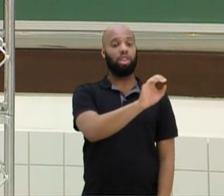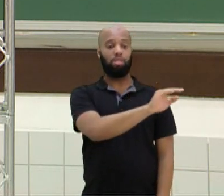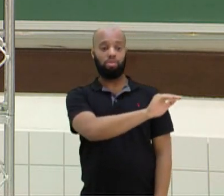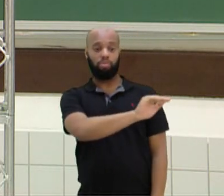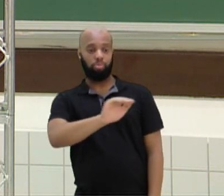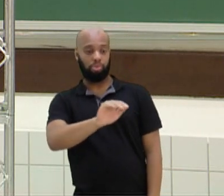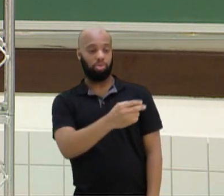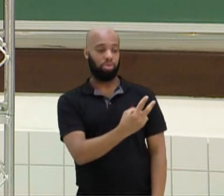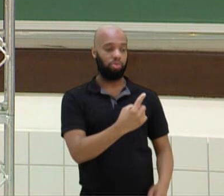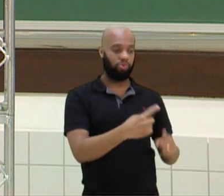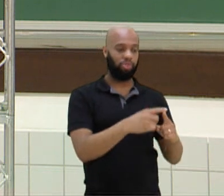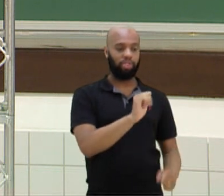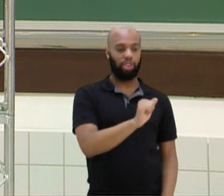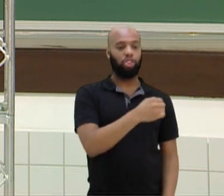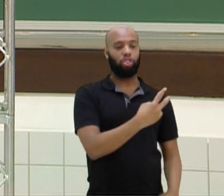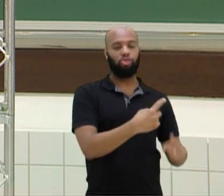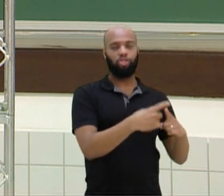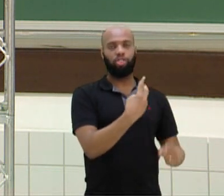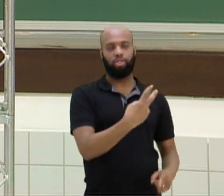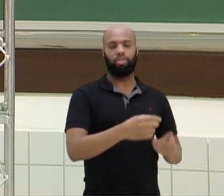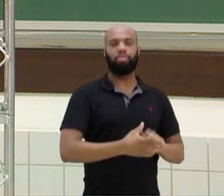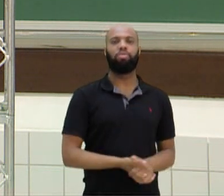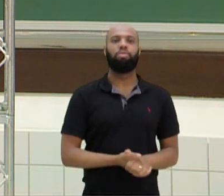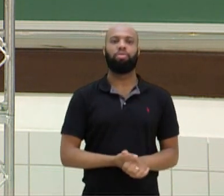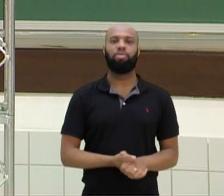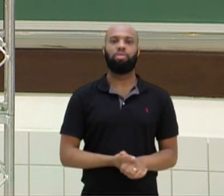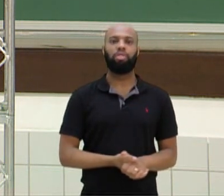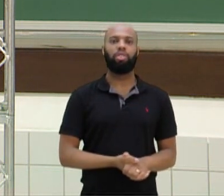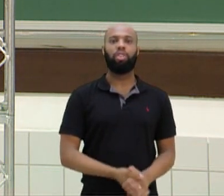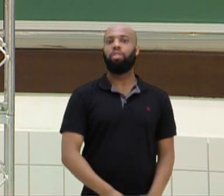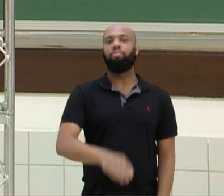duas coordenadas. X do vértice e Y do vértice.